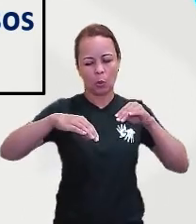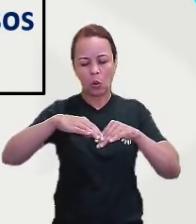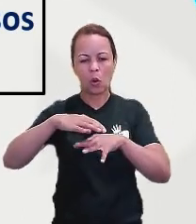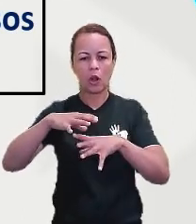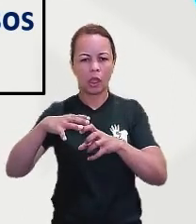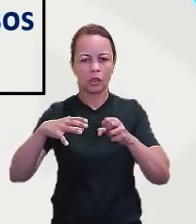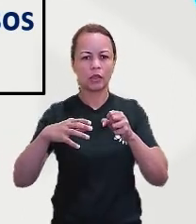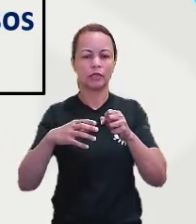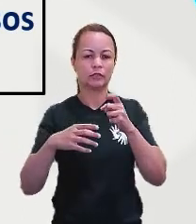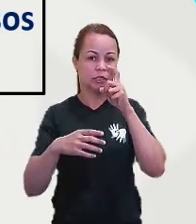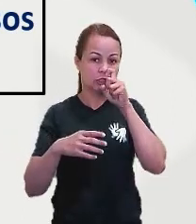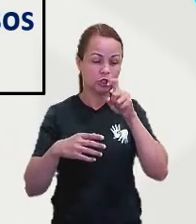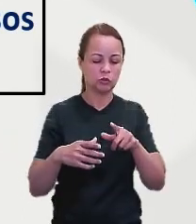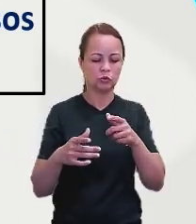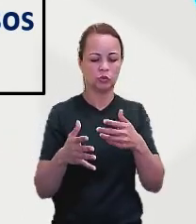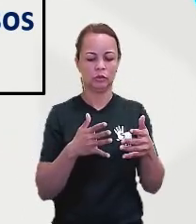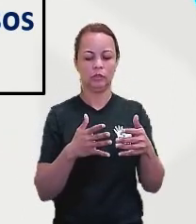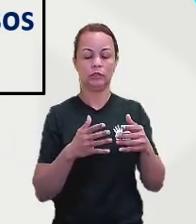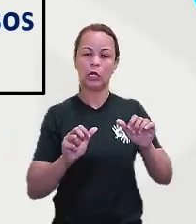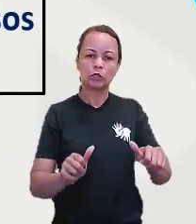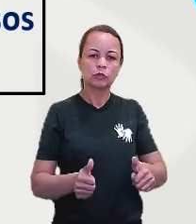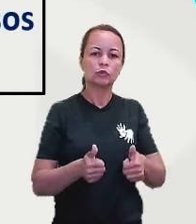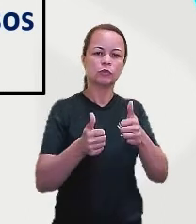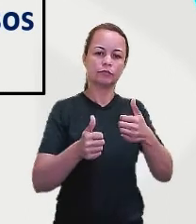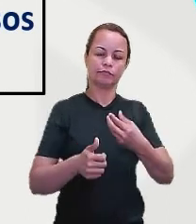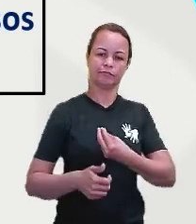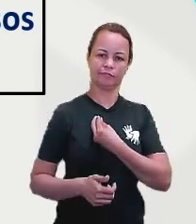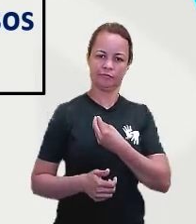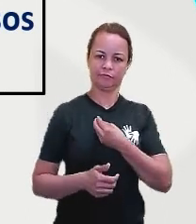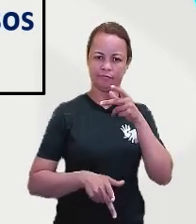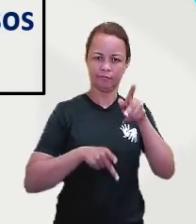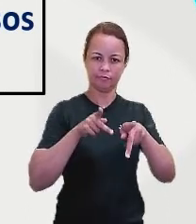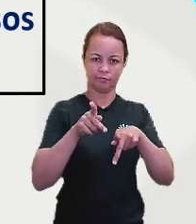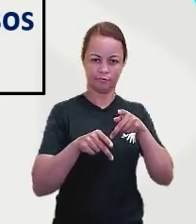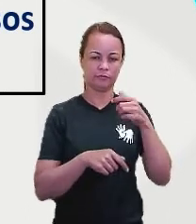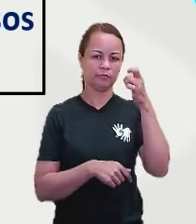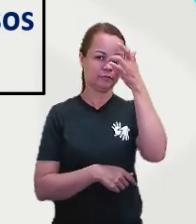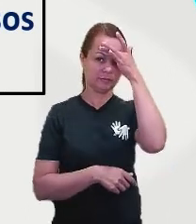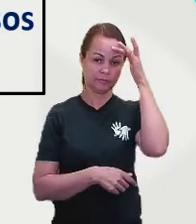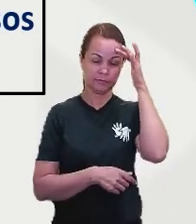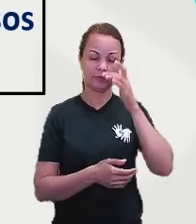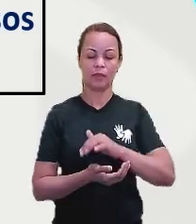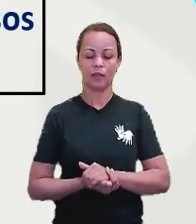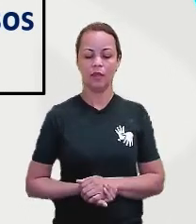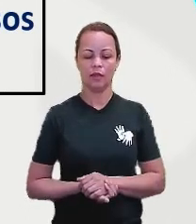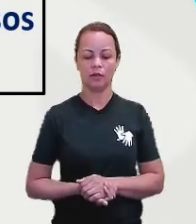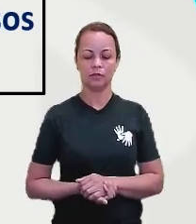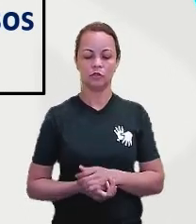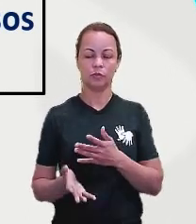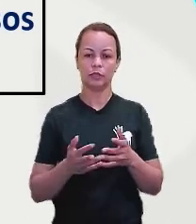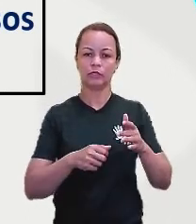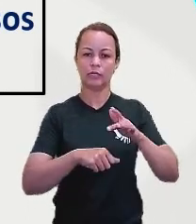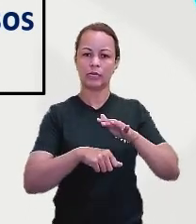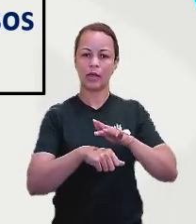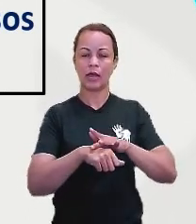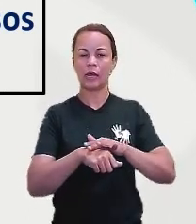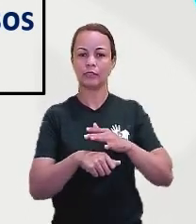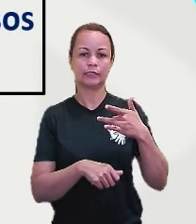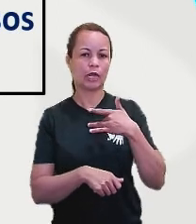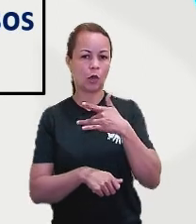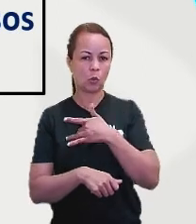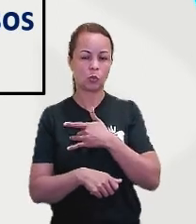esgotos levam à melhoria da qualidade de vida das pessoas, sobretudo na saúde